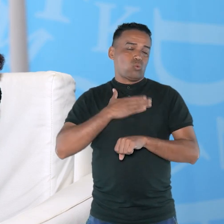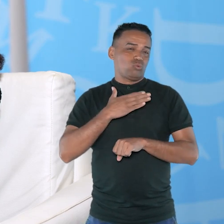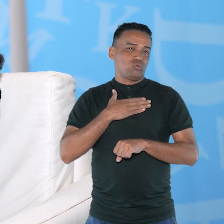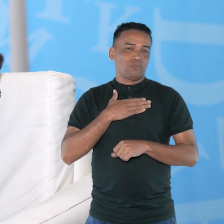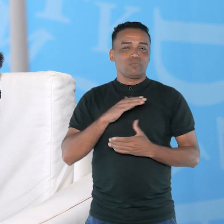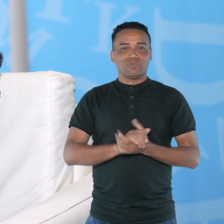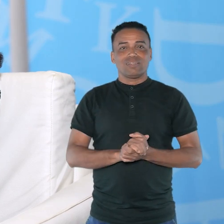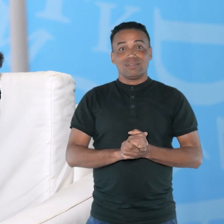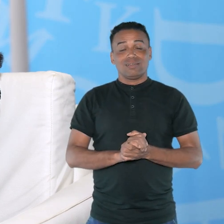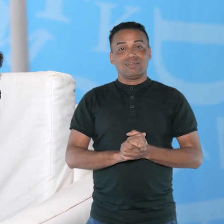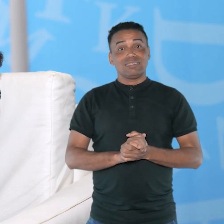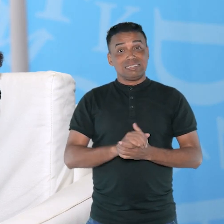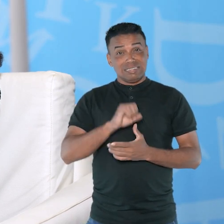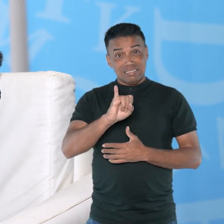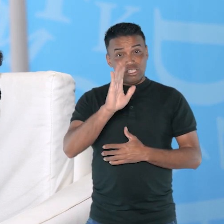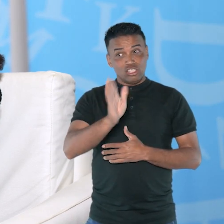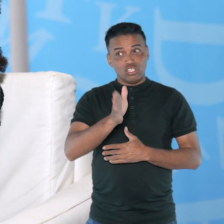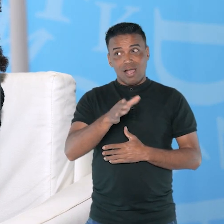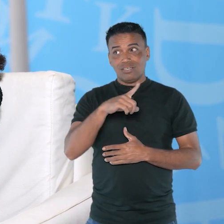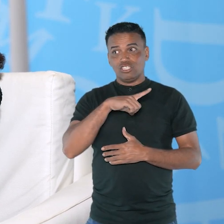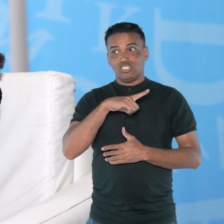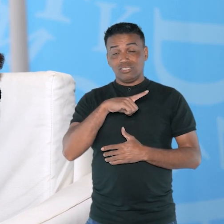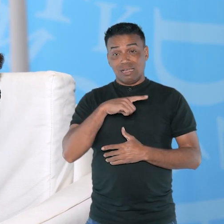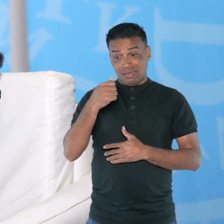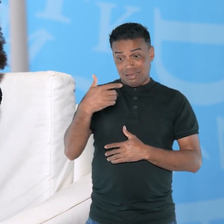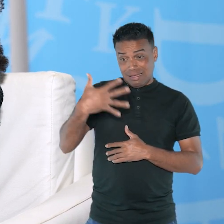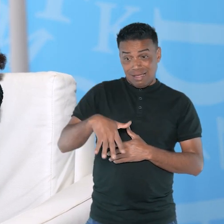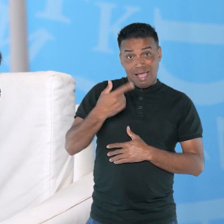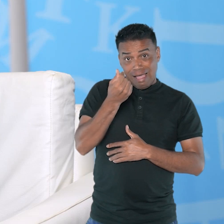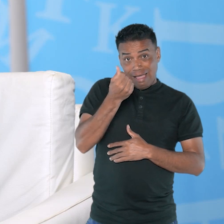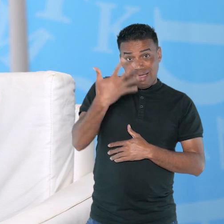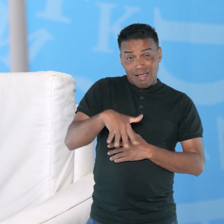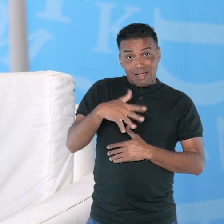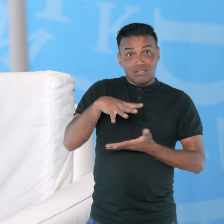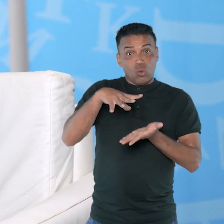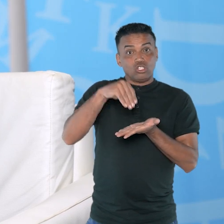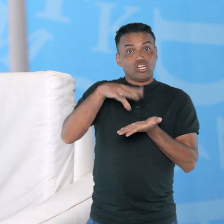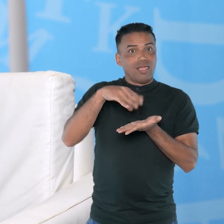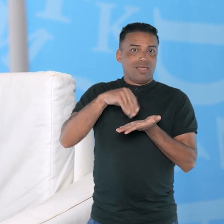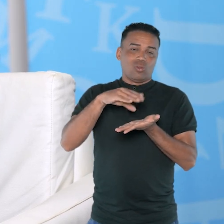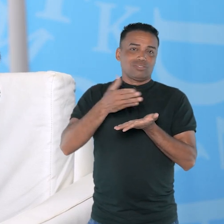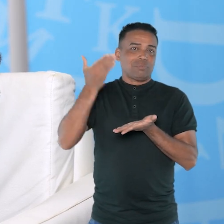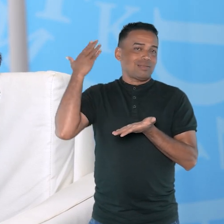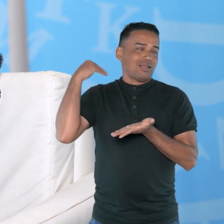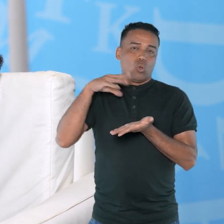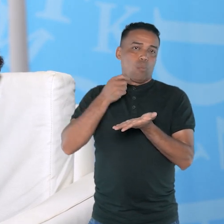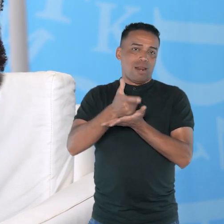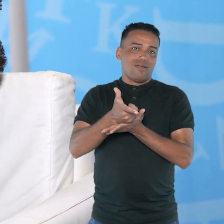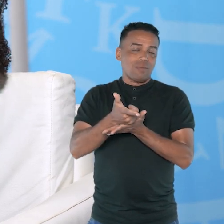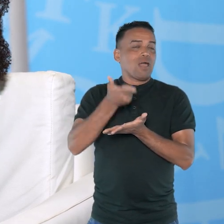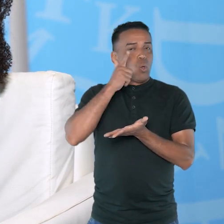Meus colegas, se eu já tinha essa coisa assim, era caro, né? Letras a gente comprava Xerox, eu me virava ali com a Xerox, conseguia